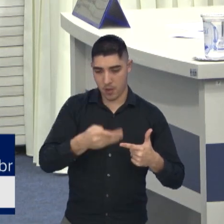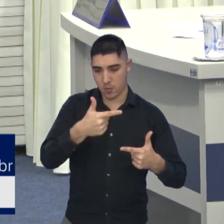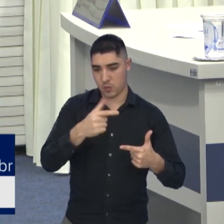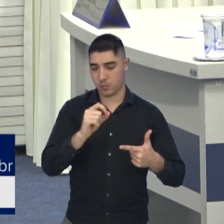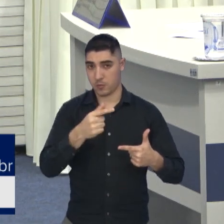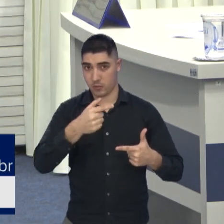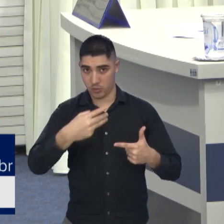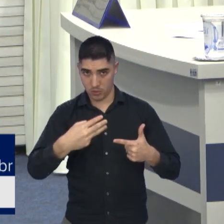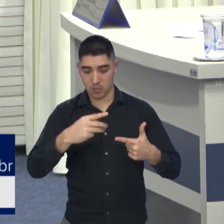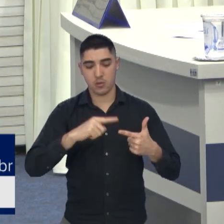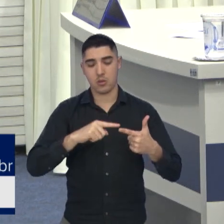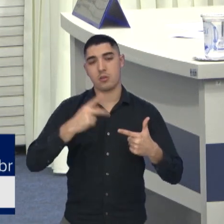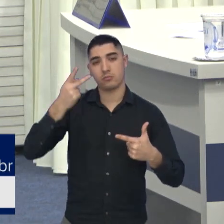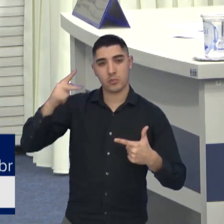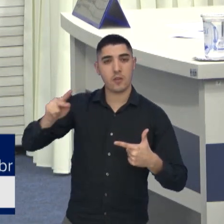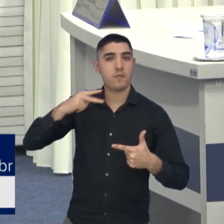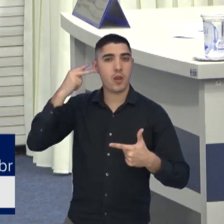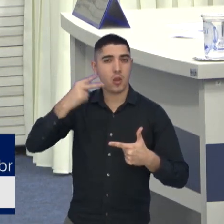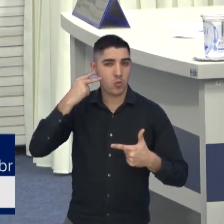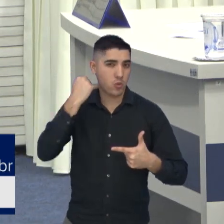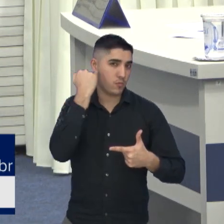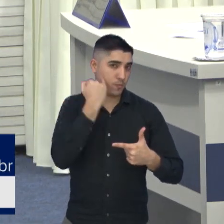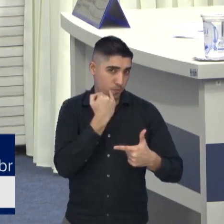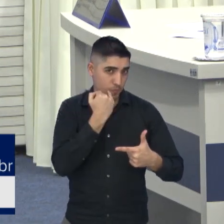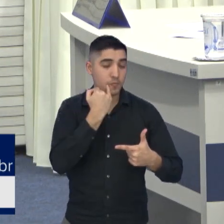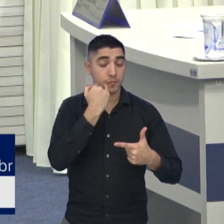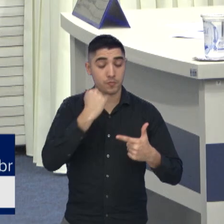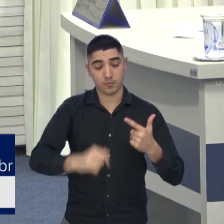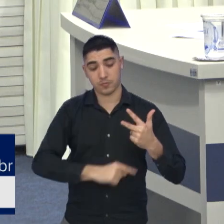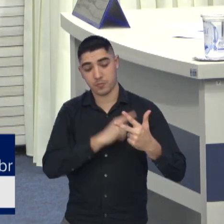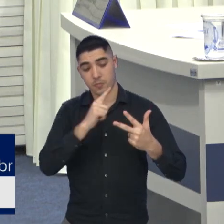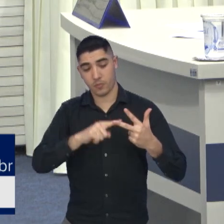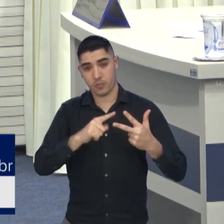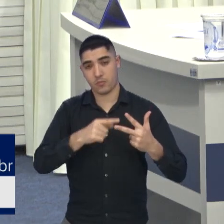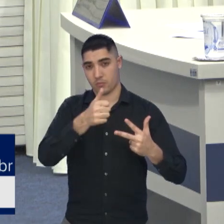12019/2023, de autoria do vereador Zé Luiz. Processo